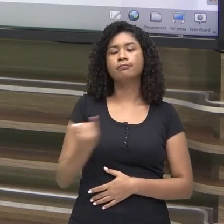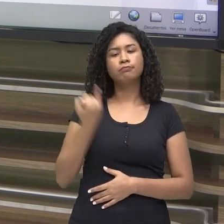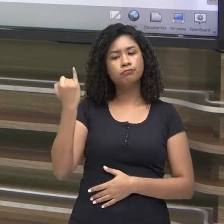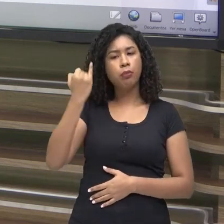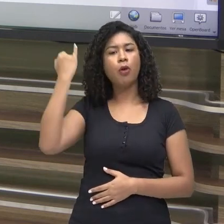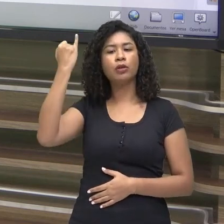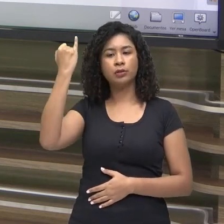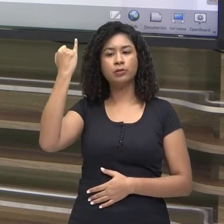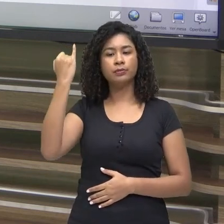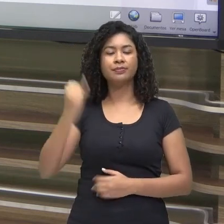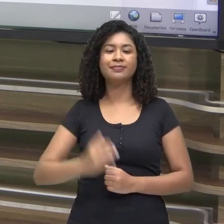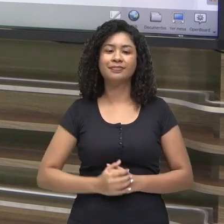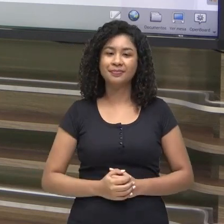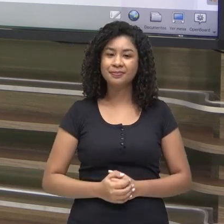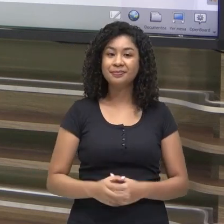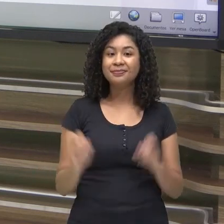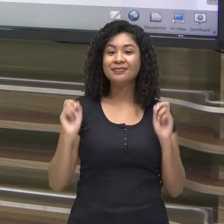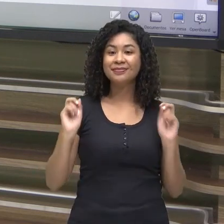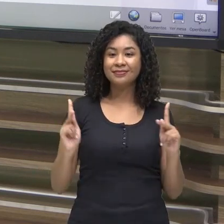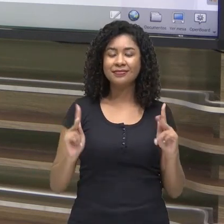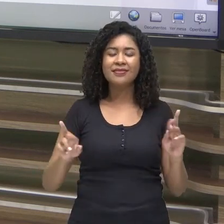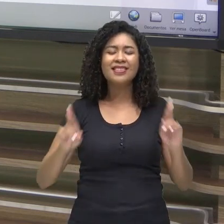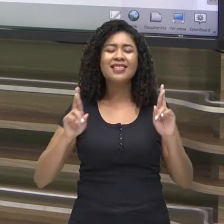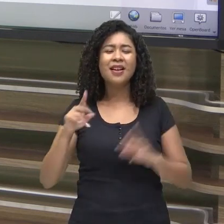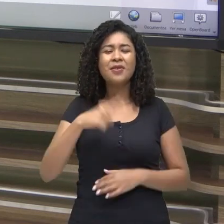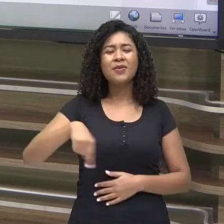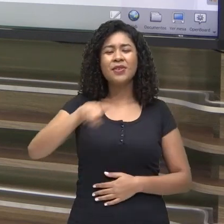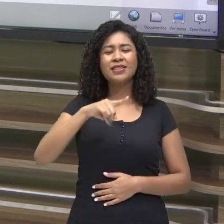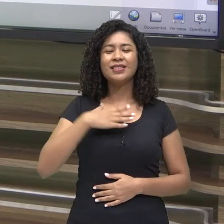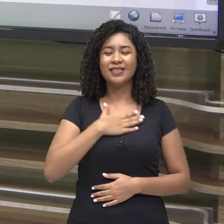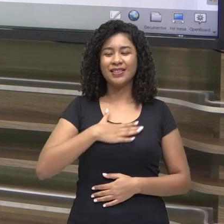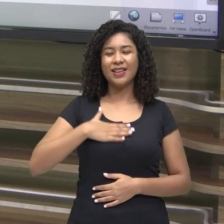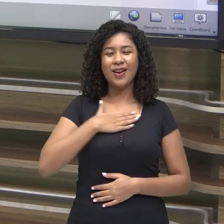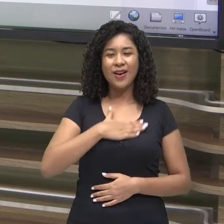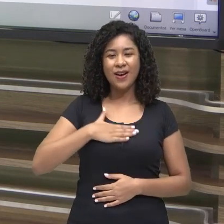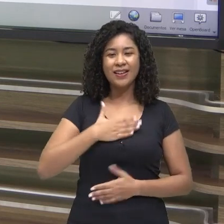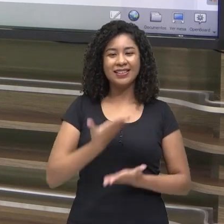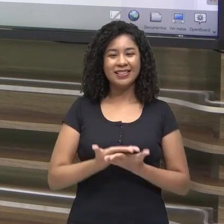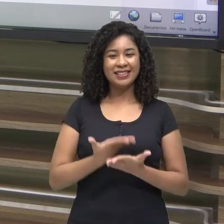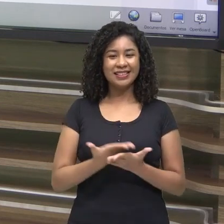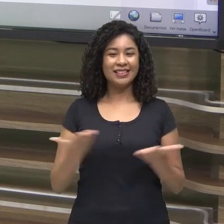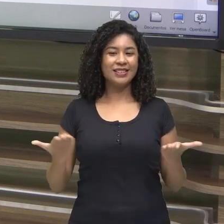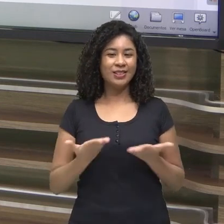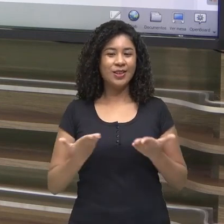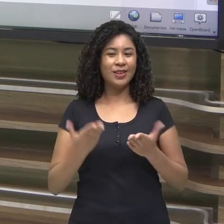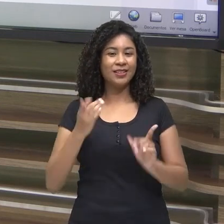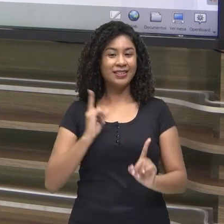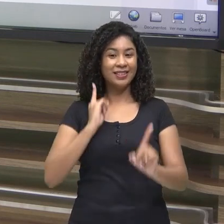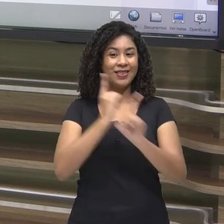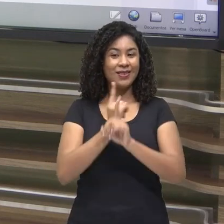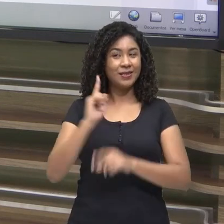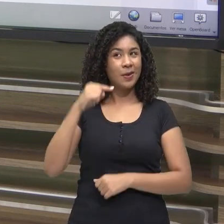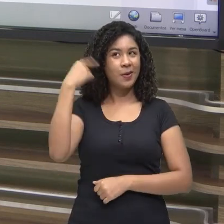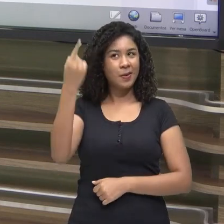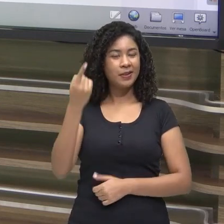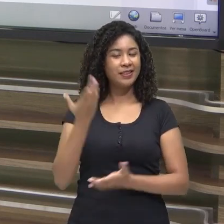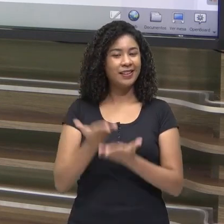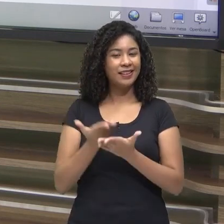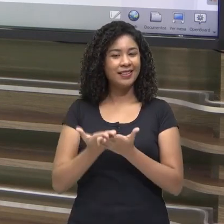em geral, certo? Então, espero que vocês tenham gostado aí da nossa aula e a gente se vê em outra aula.